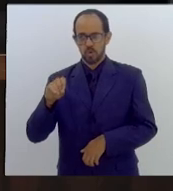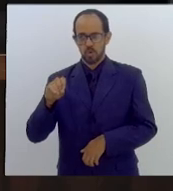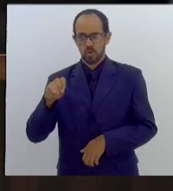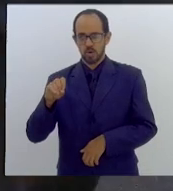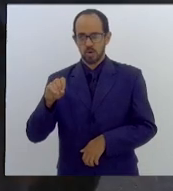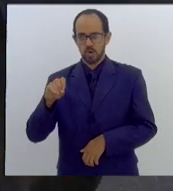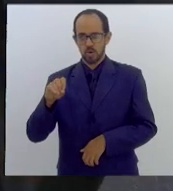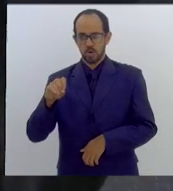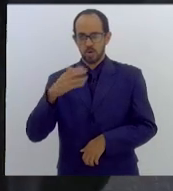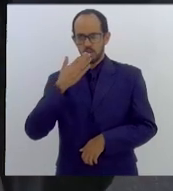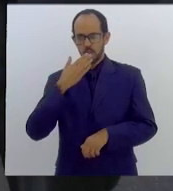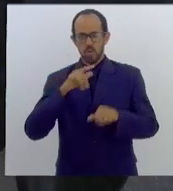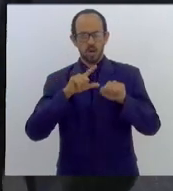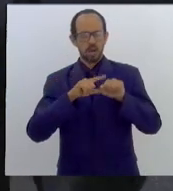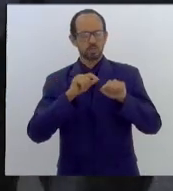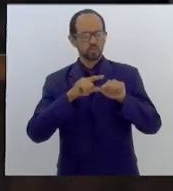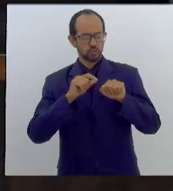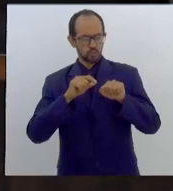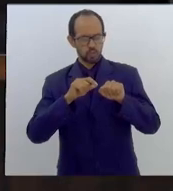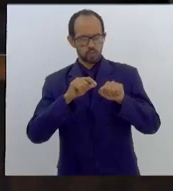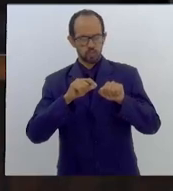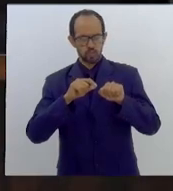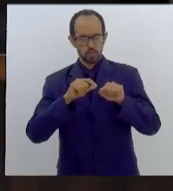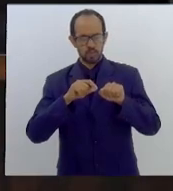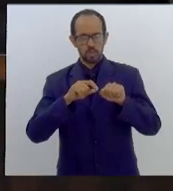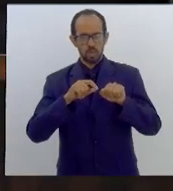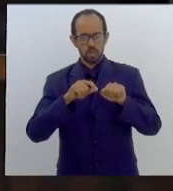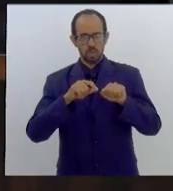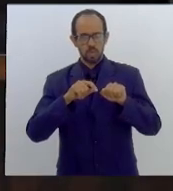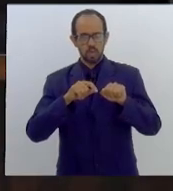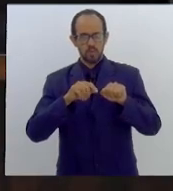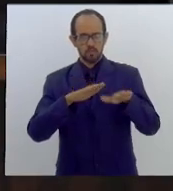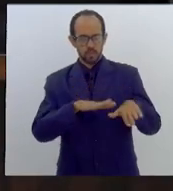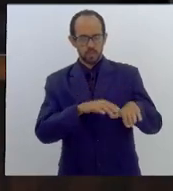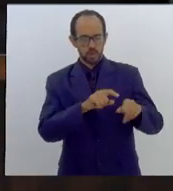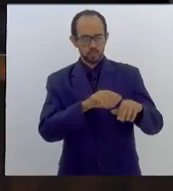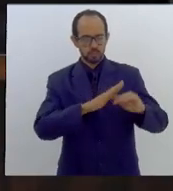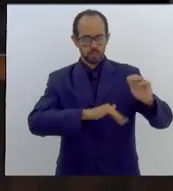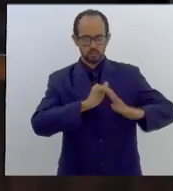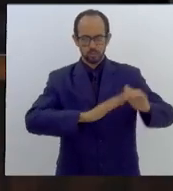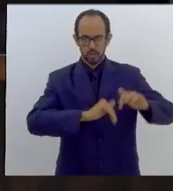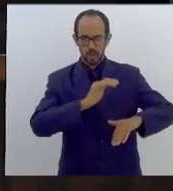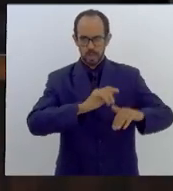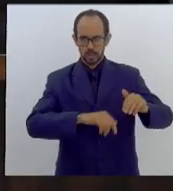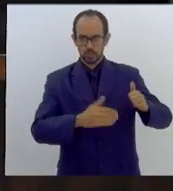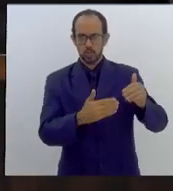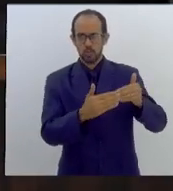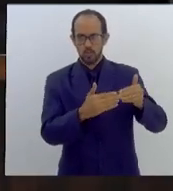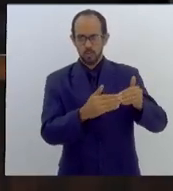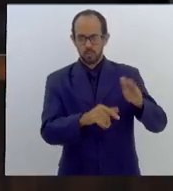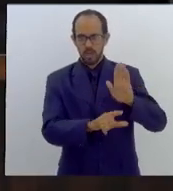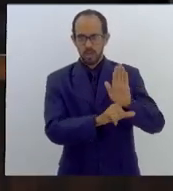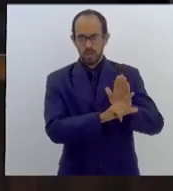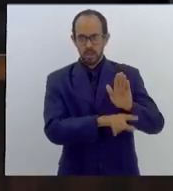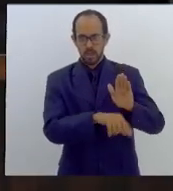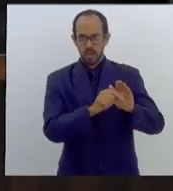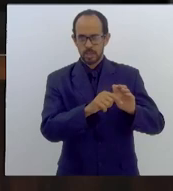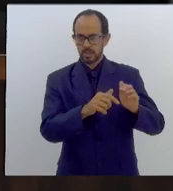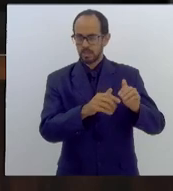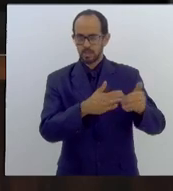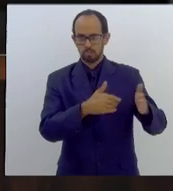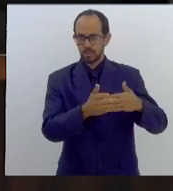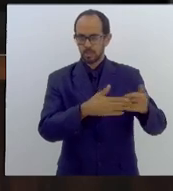qual o artigo? Ficam os profissionais táxi de acordo com o prevê a lei 6.504 de 13, independentemente da